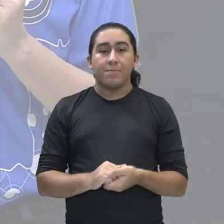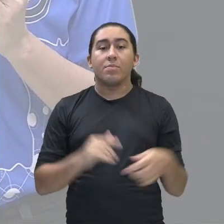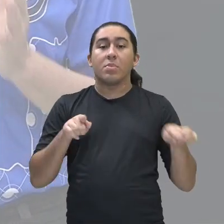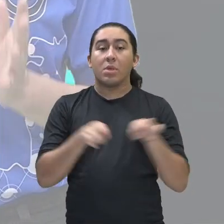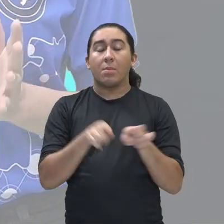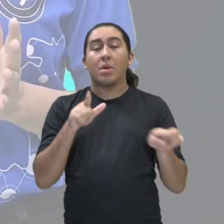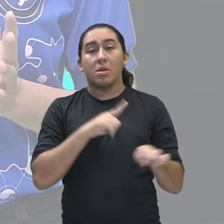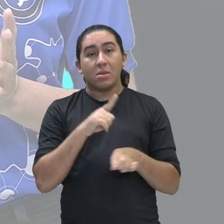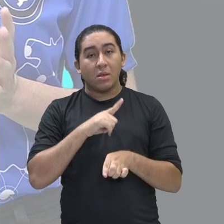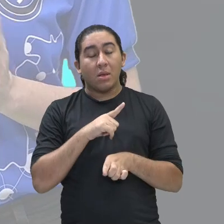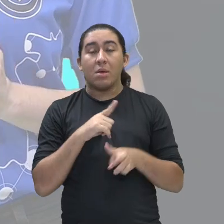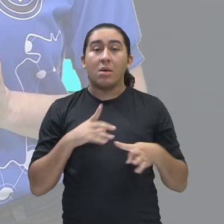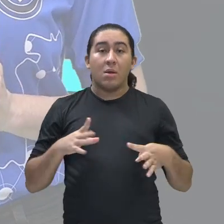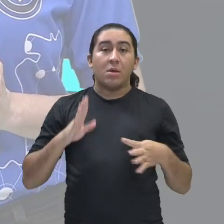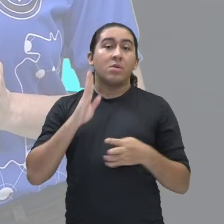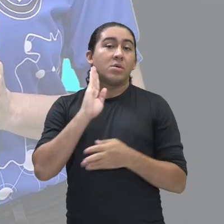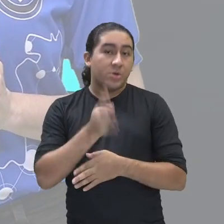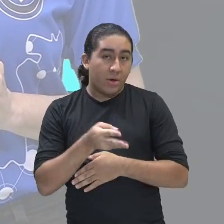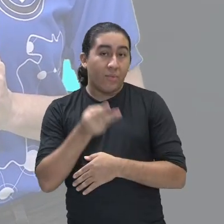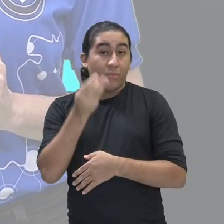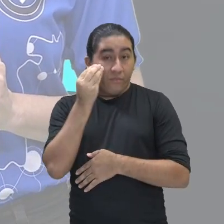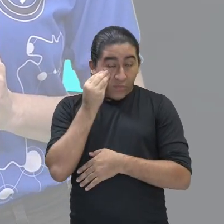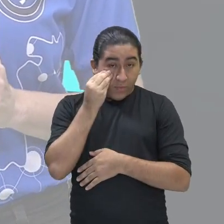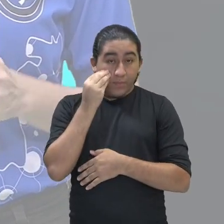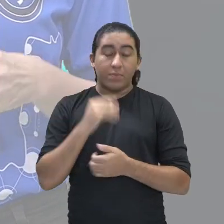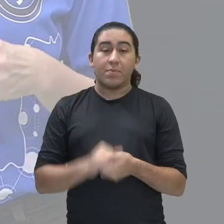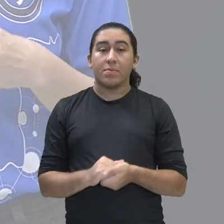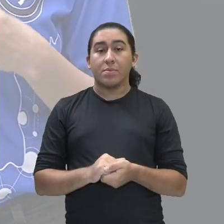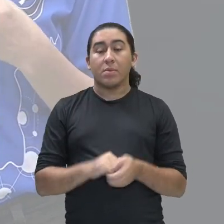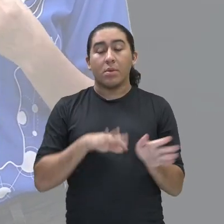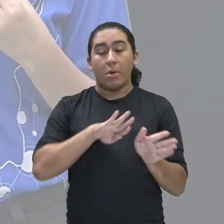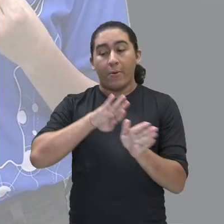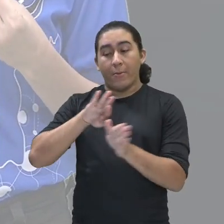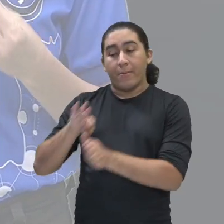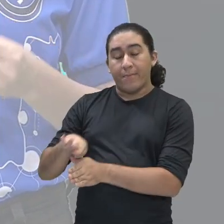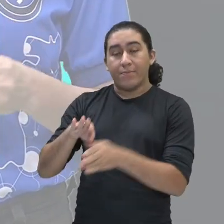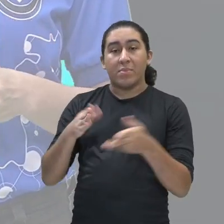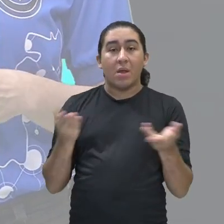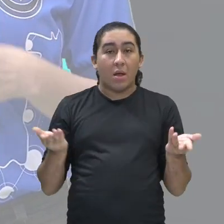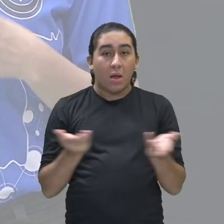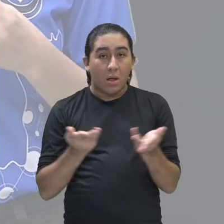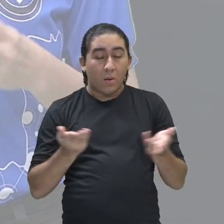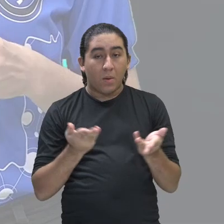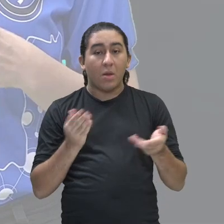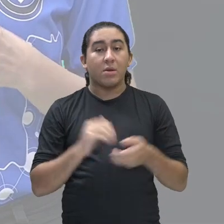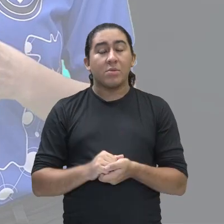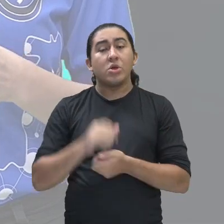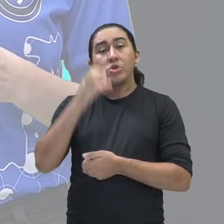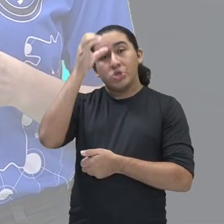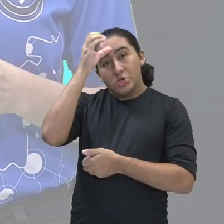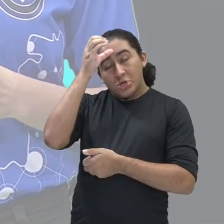great-grandmother, bisavó. Então, na nossa lista aí nós temos grandfather,